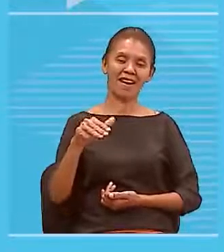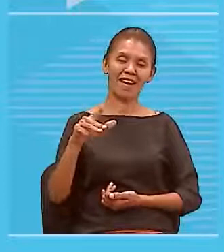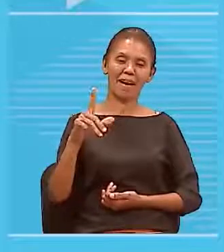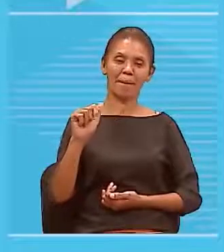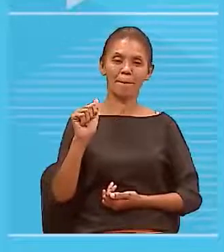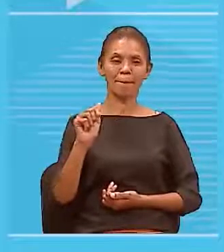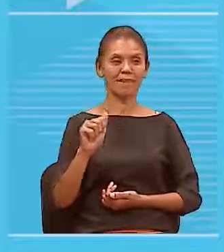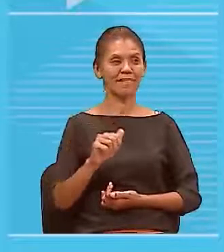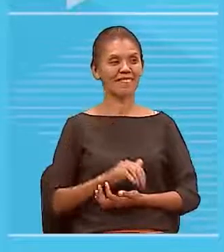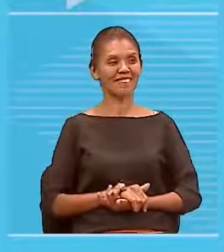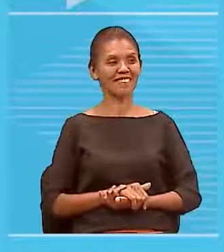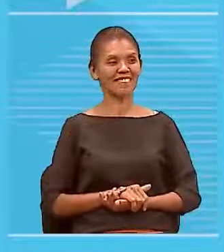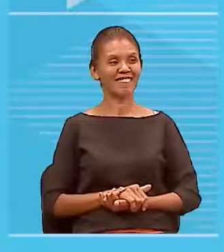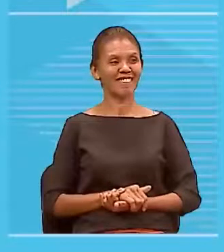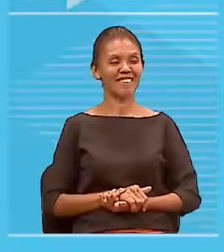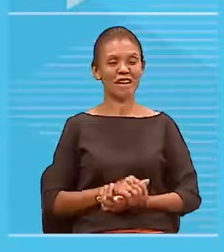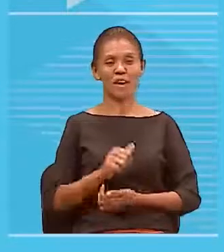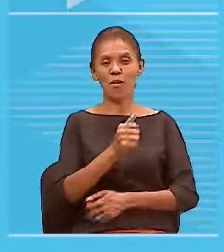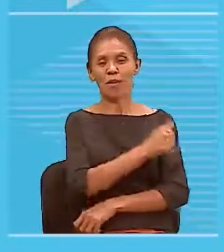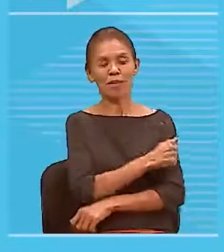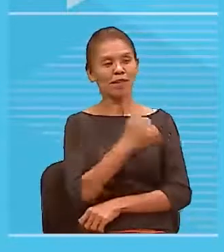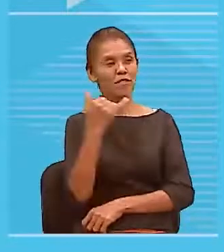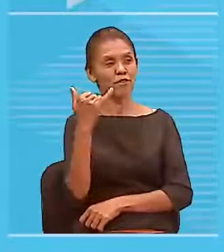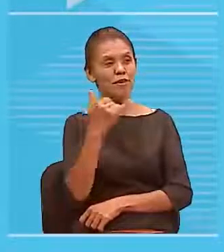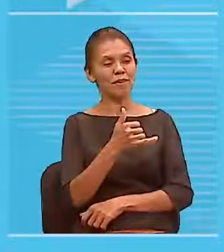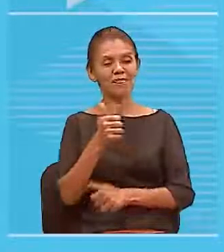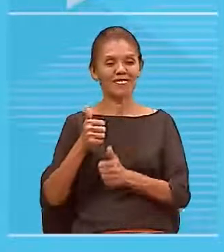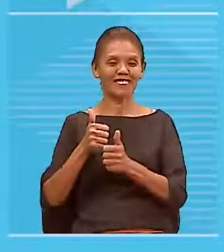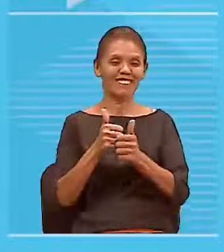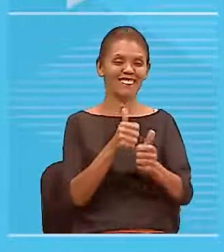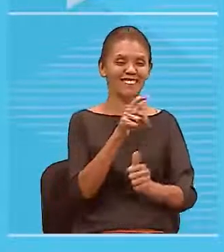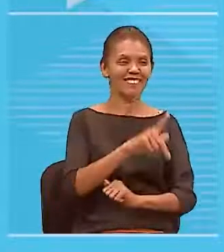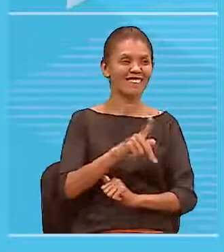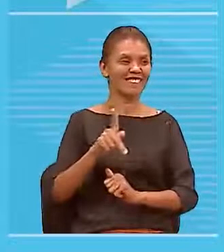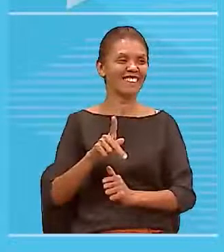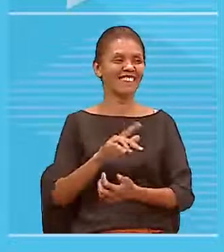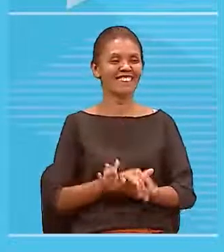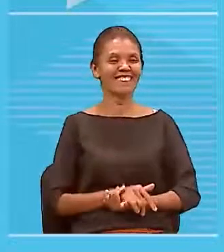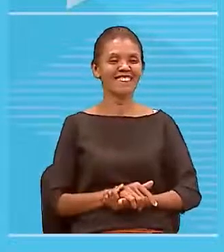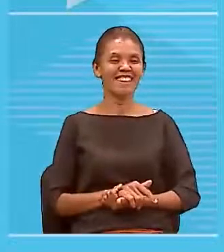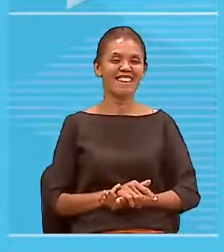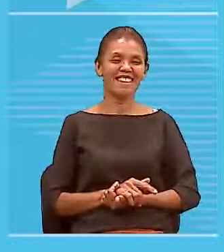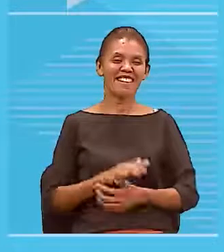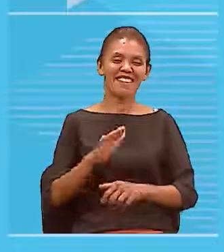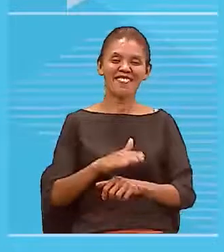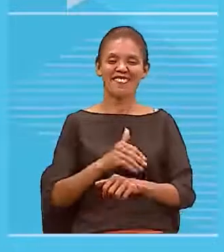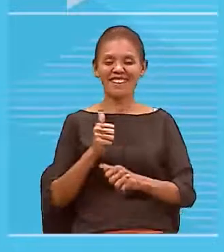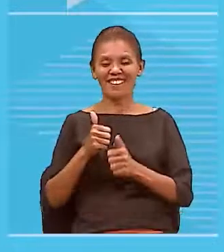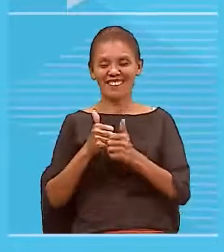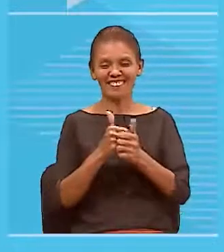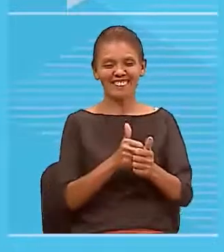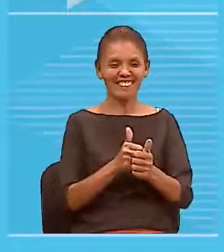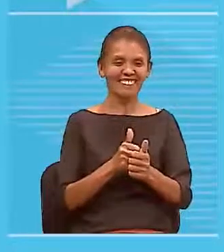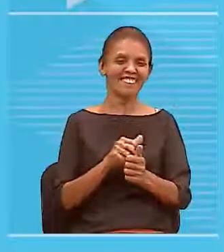Professor, eu já lhe sigo. Que bom. Melhor me seguindo do que me perseguindo. Adoro, Jack.